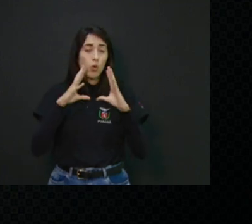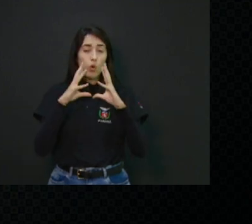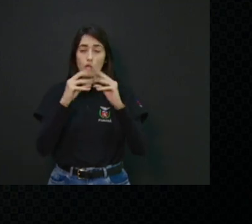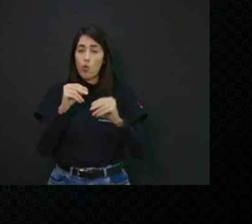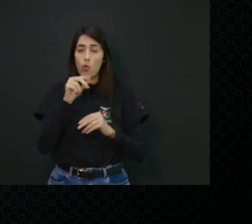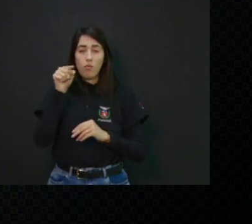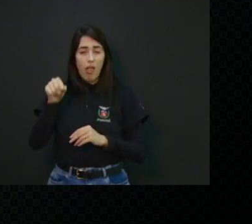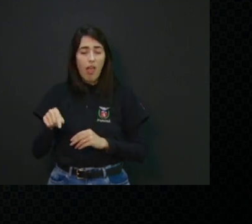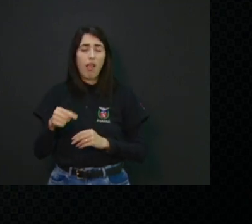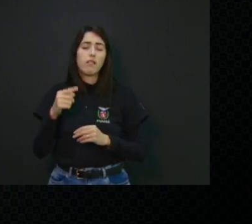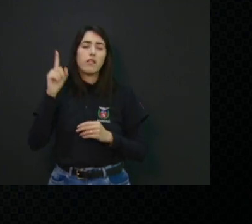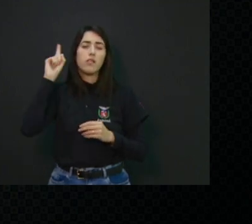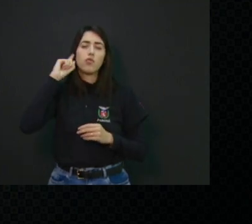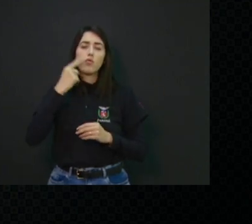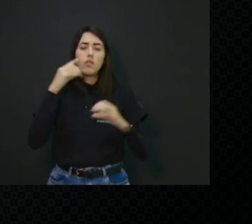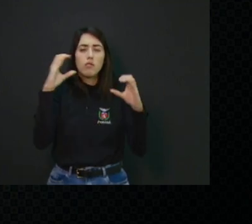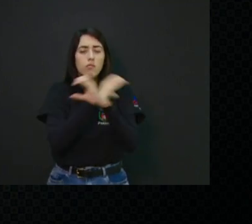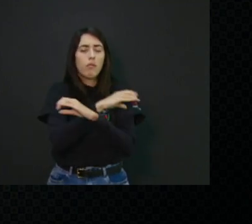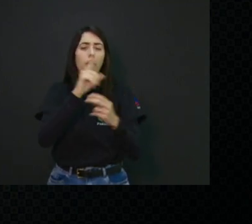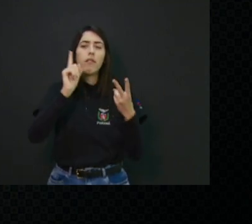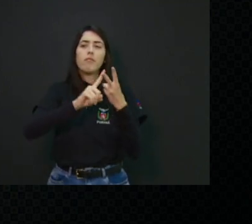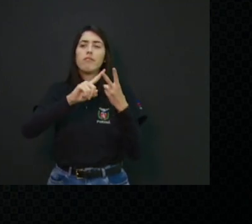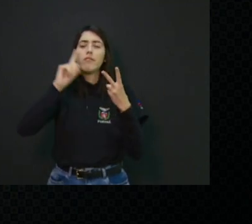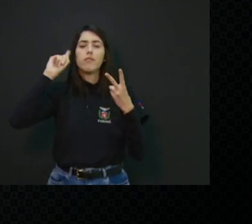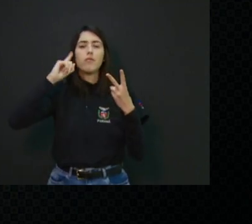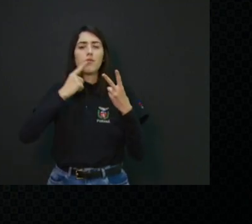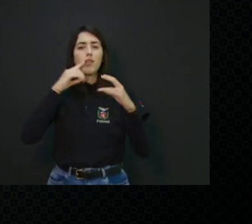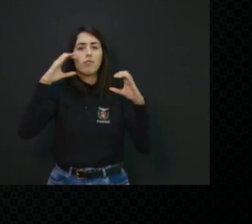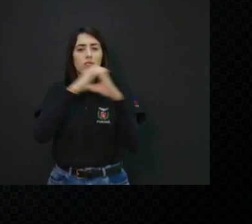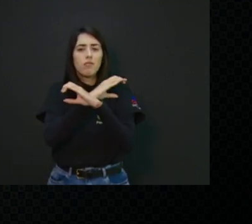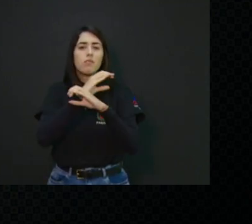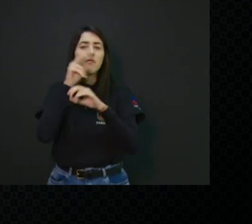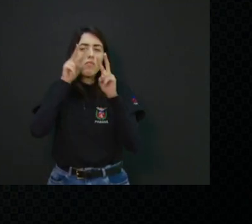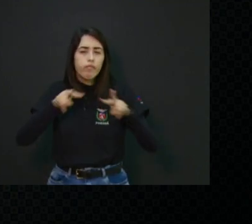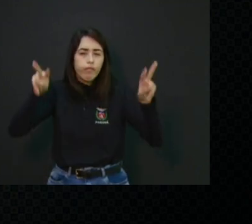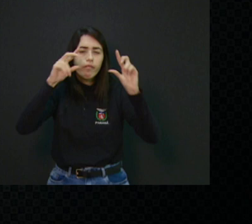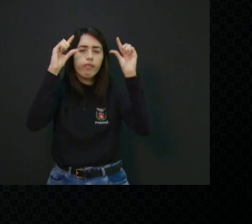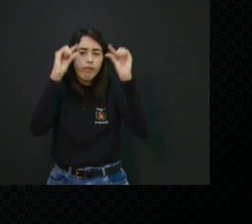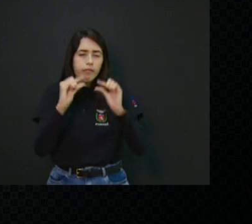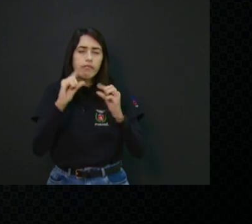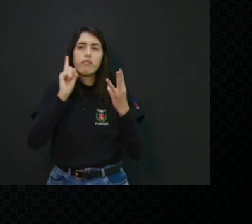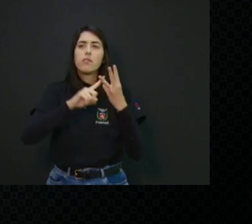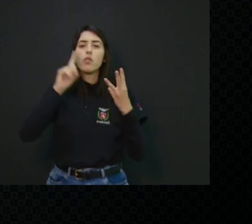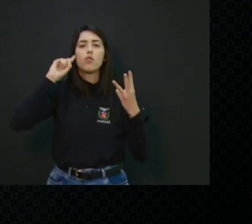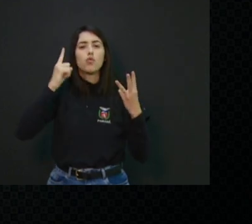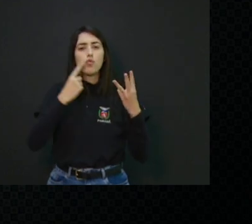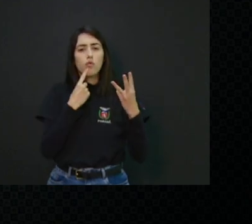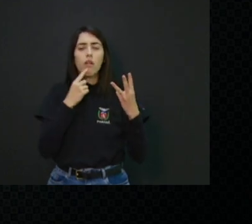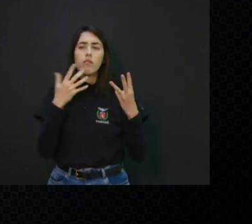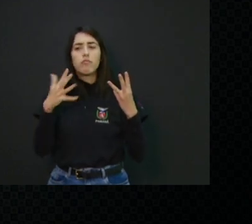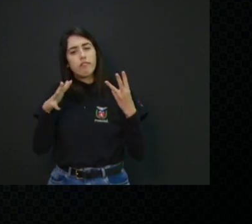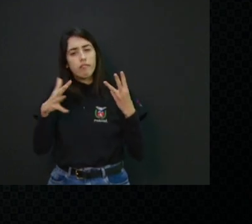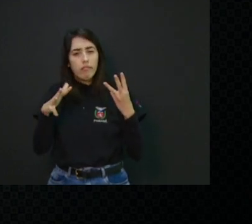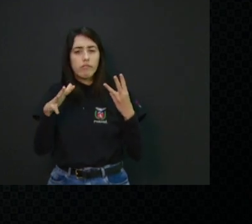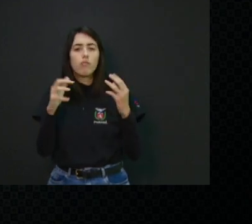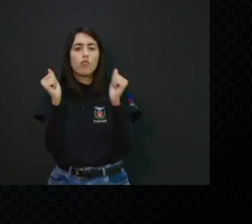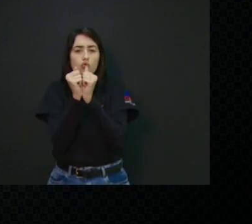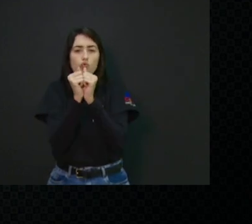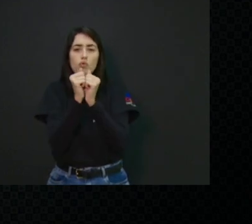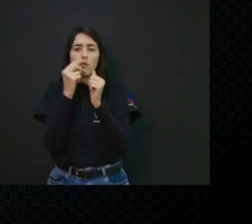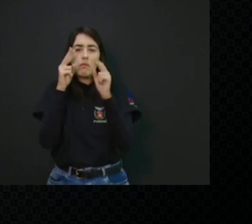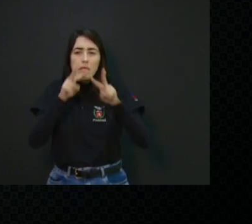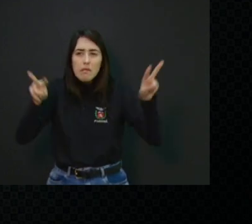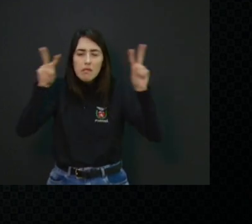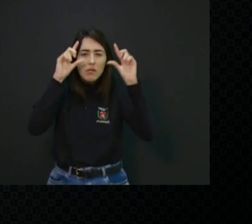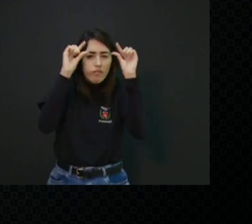surdez total, surdez profunda com resíduo visual, surdez moderada com a cegueira e a surdez moderada